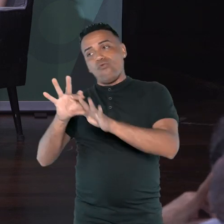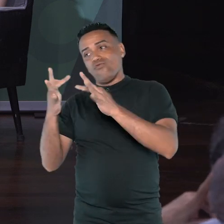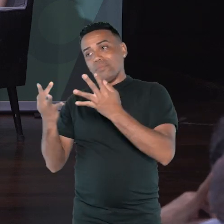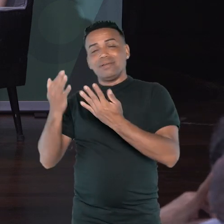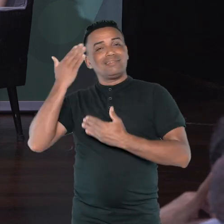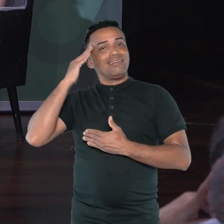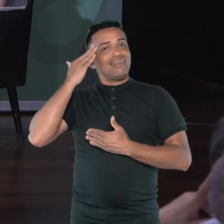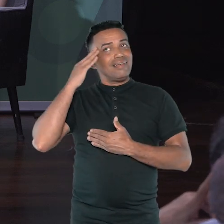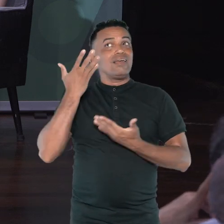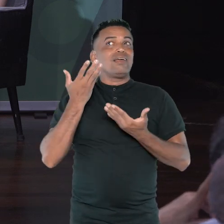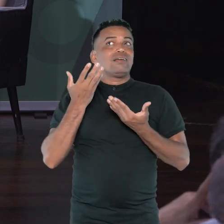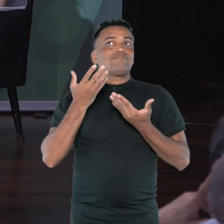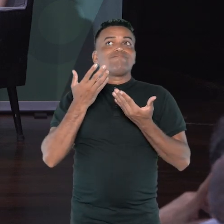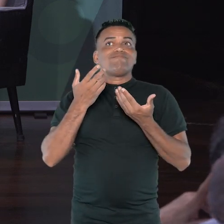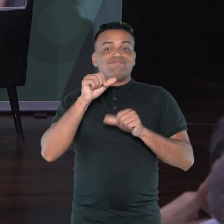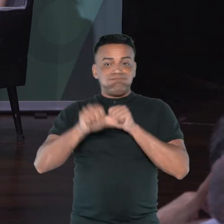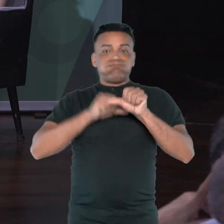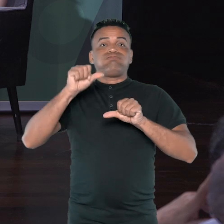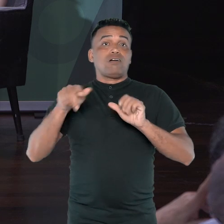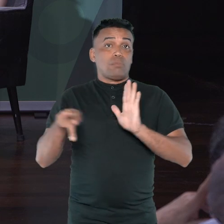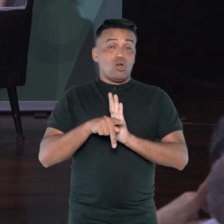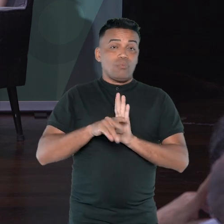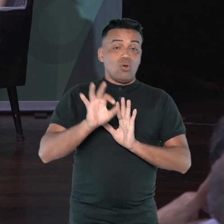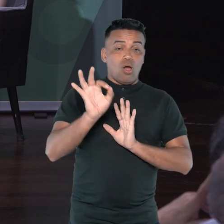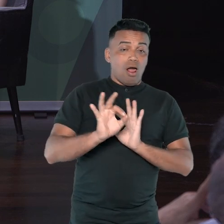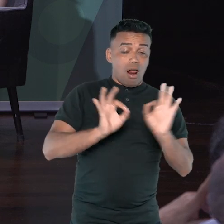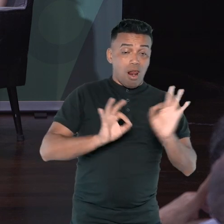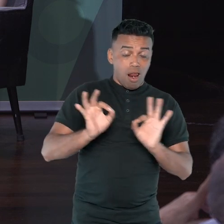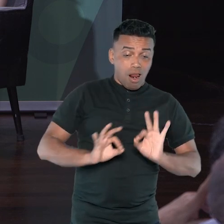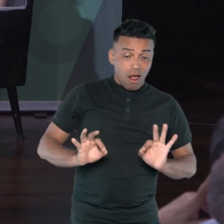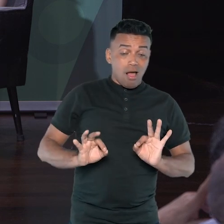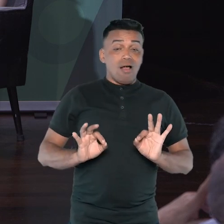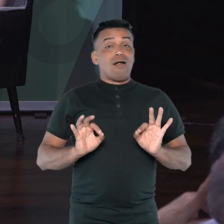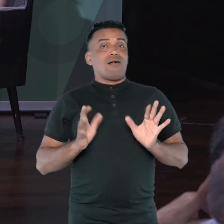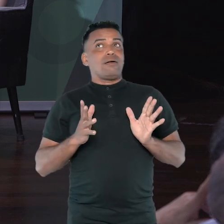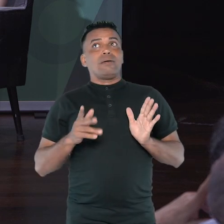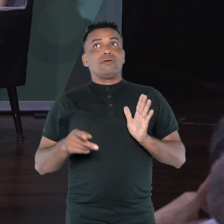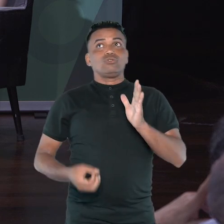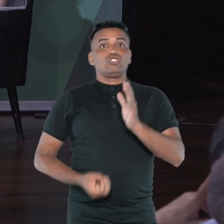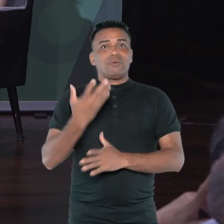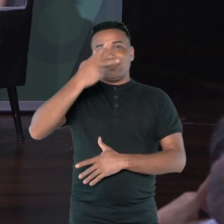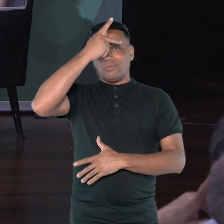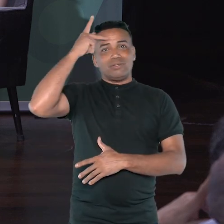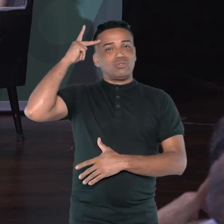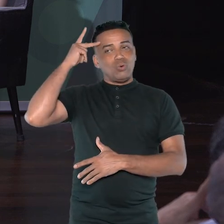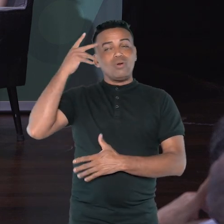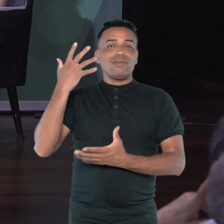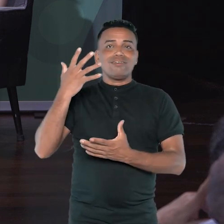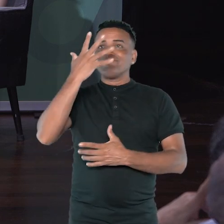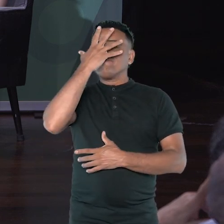de resto irredutível naquilo que é da ordem do mínimo necessário para o advento de um sujeito que venha a